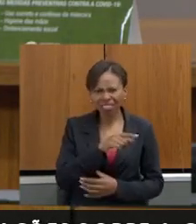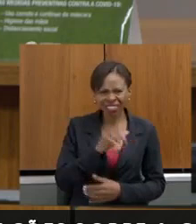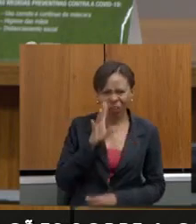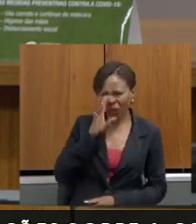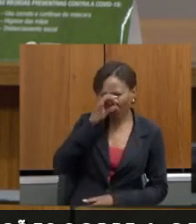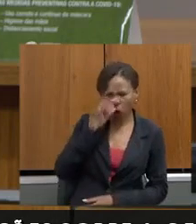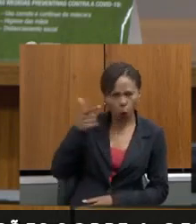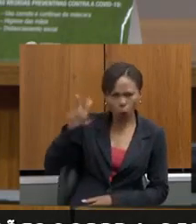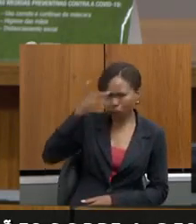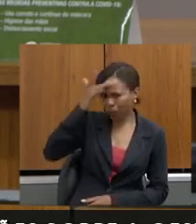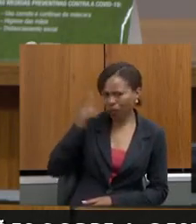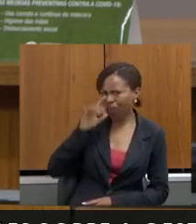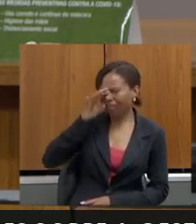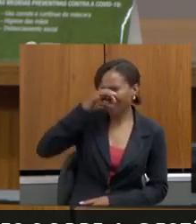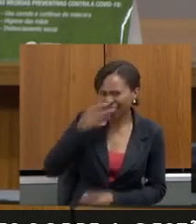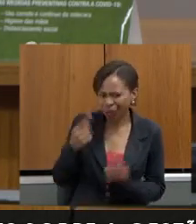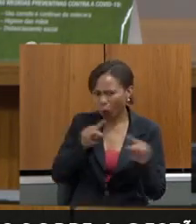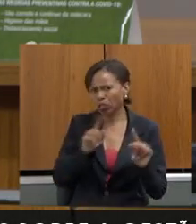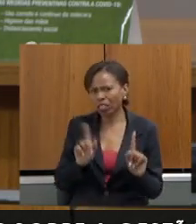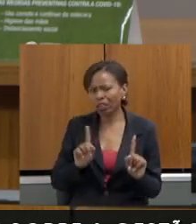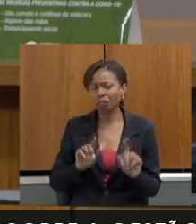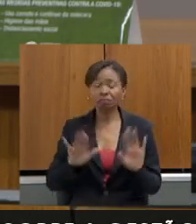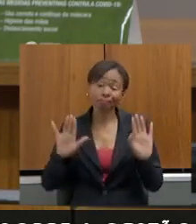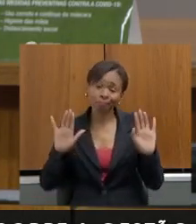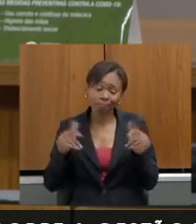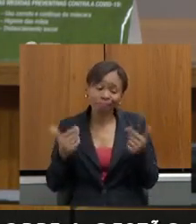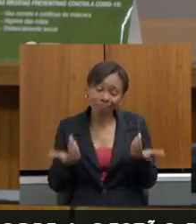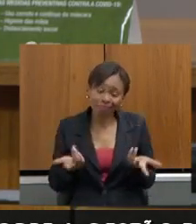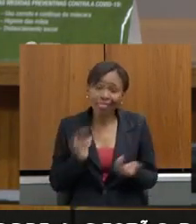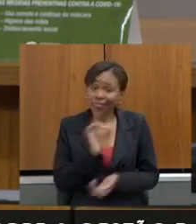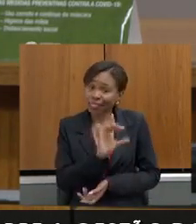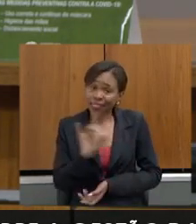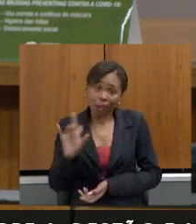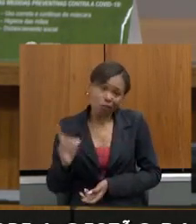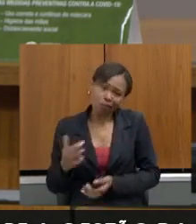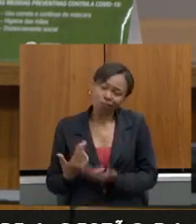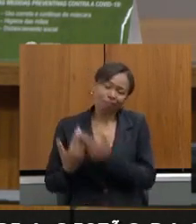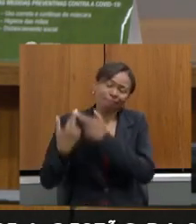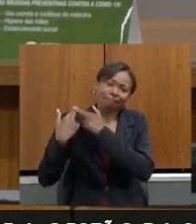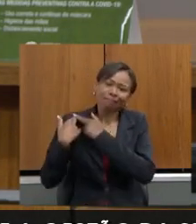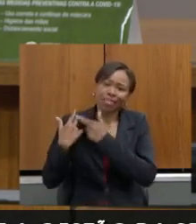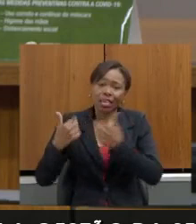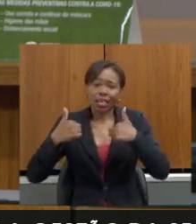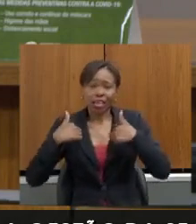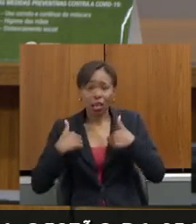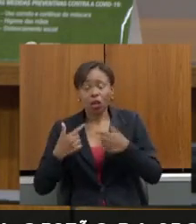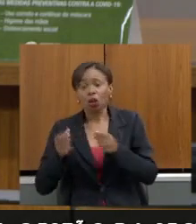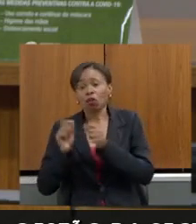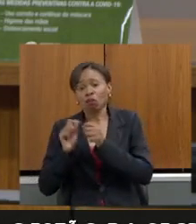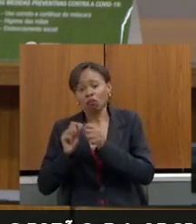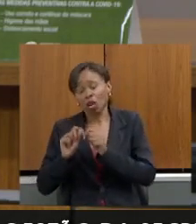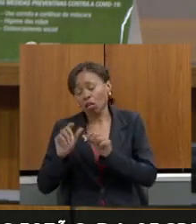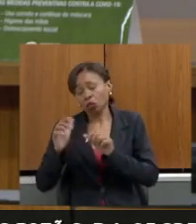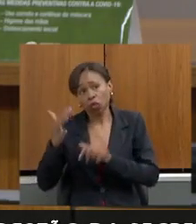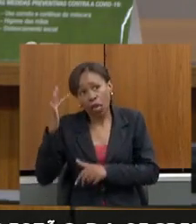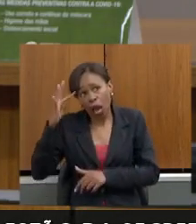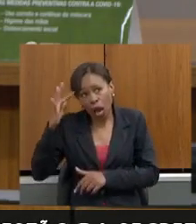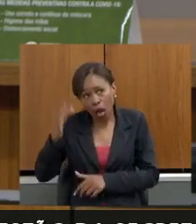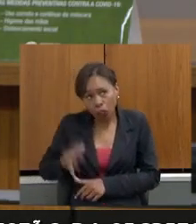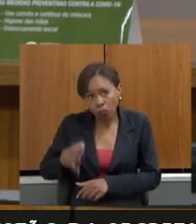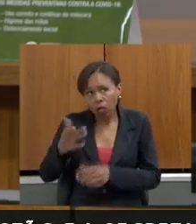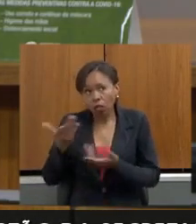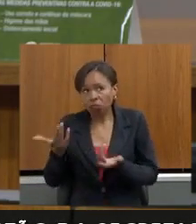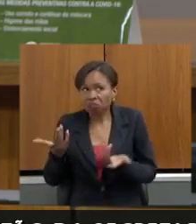de novo sempre então assim mas é k k a cumprir seu papel né eu faço eu acho que você acha de fazer assim